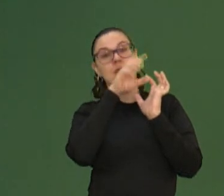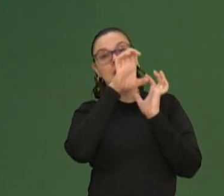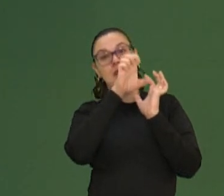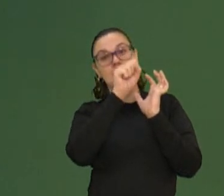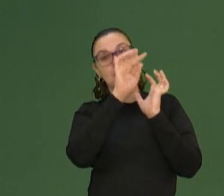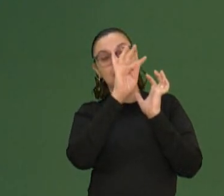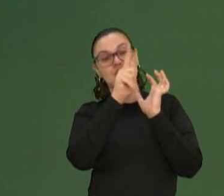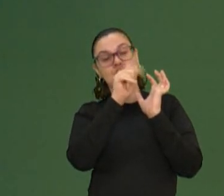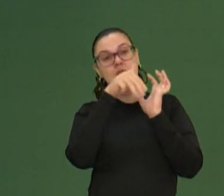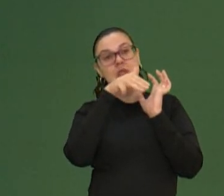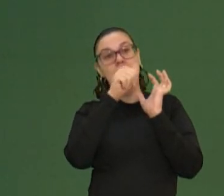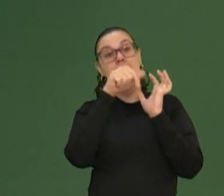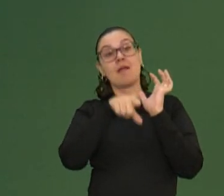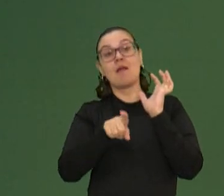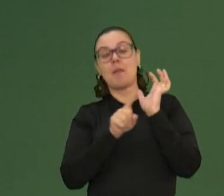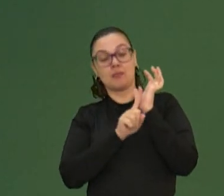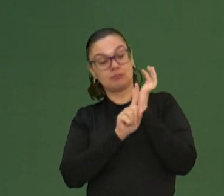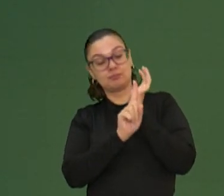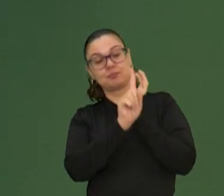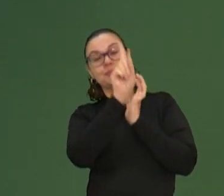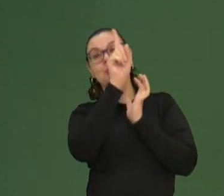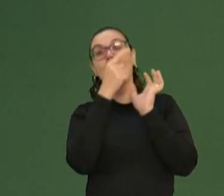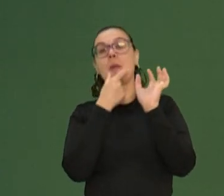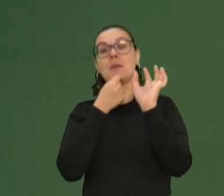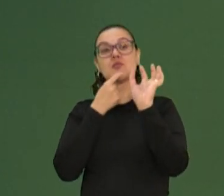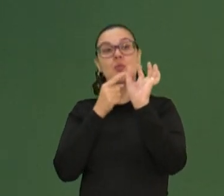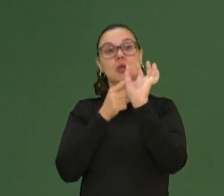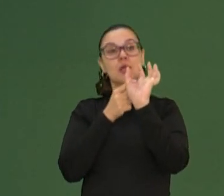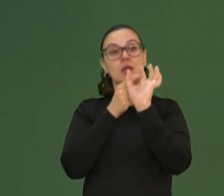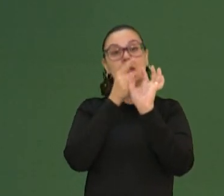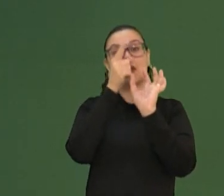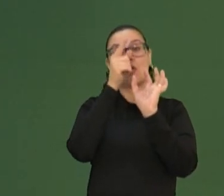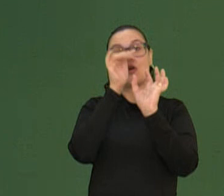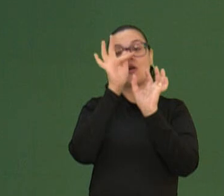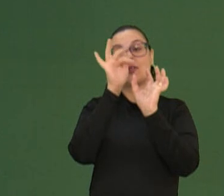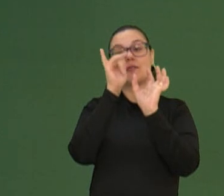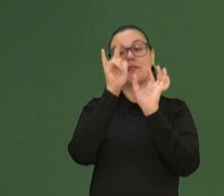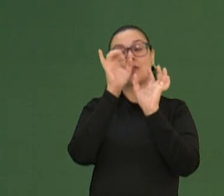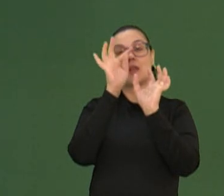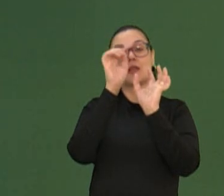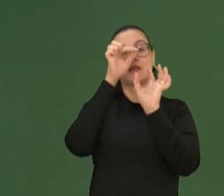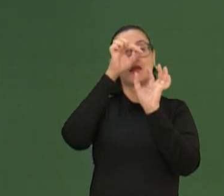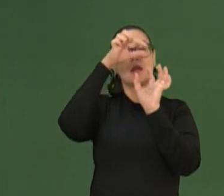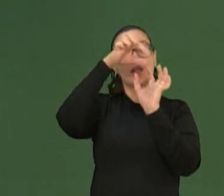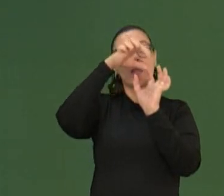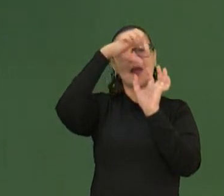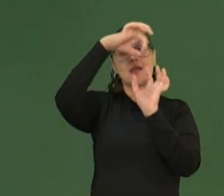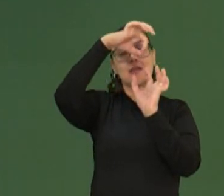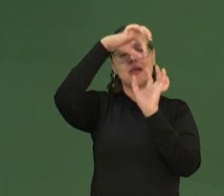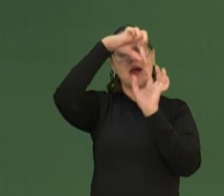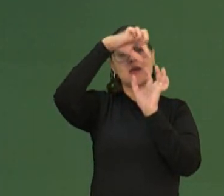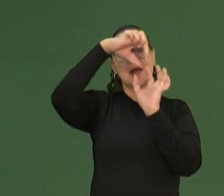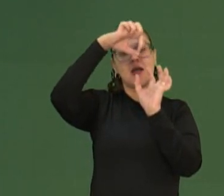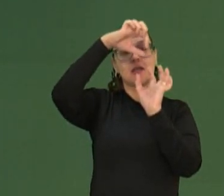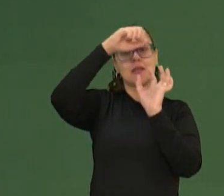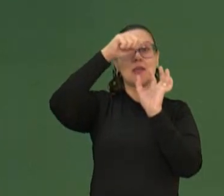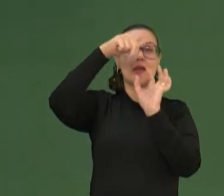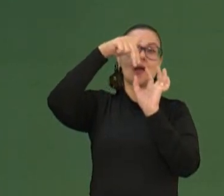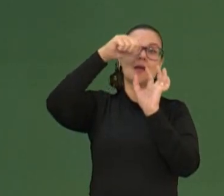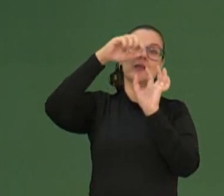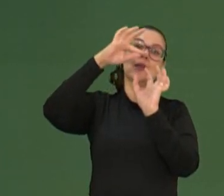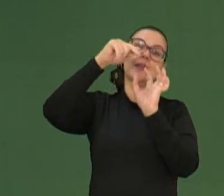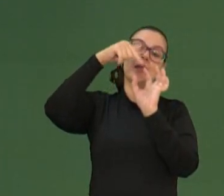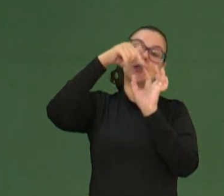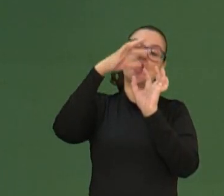E a parte masculina, o filete, e lá na ponta a antera. Na antera que são produzidos os grãos de